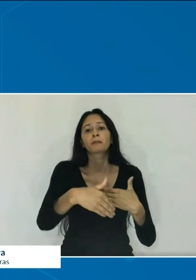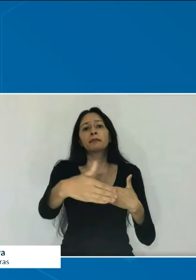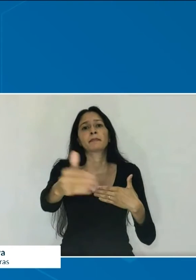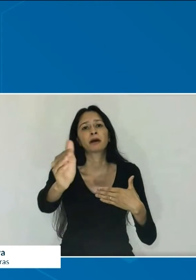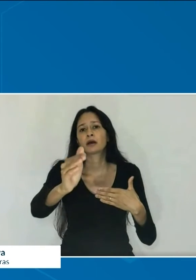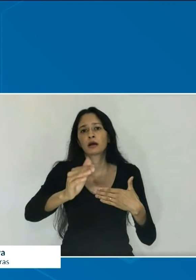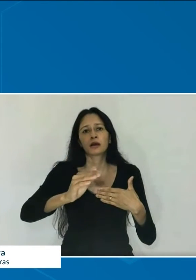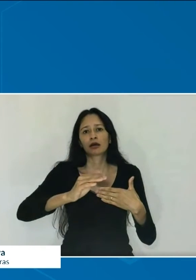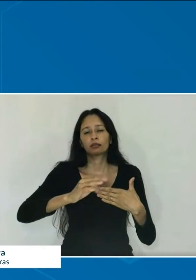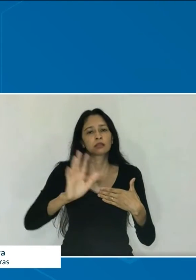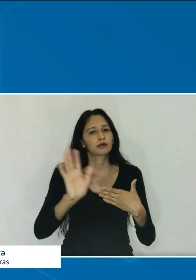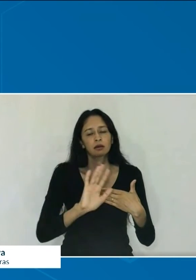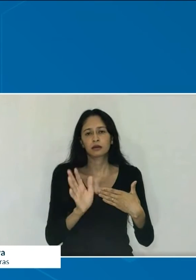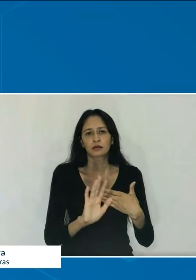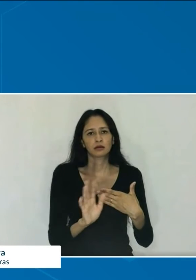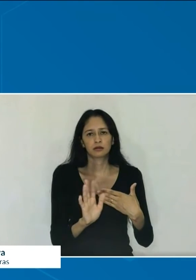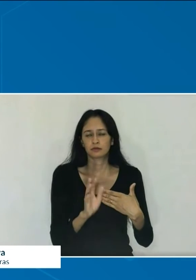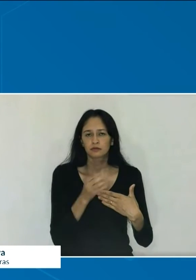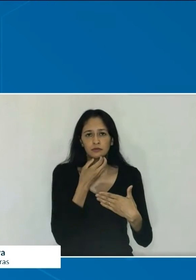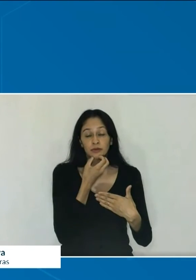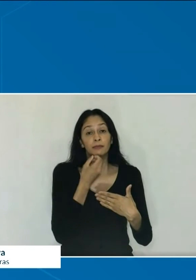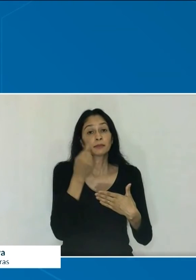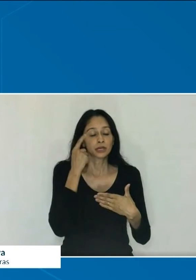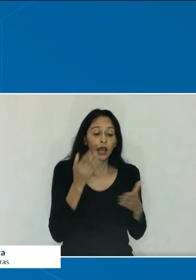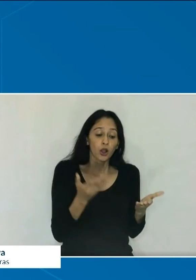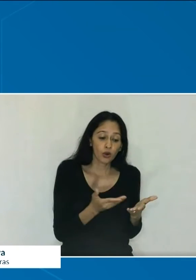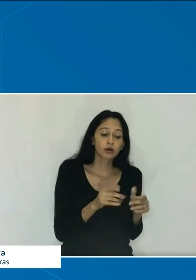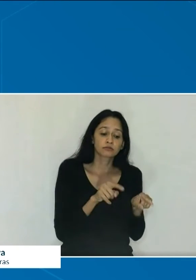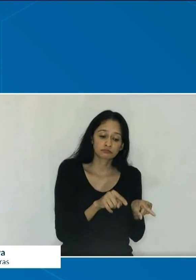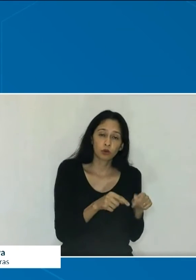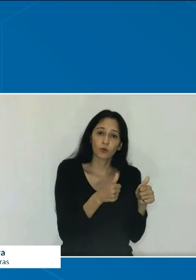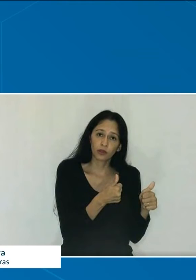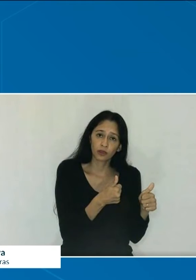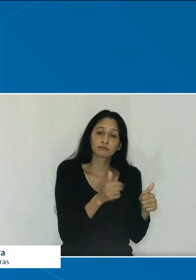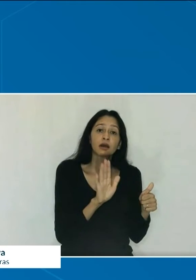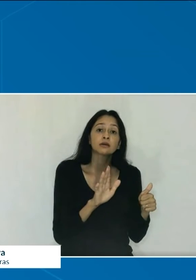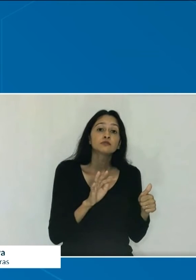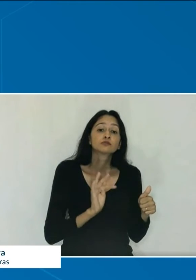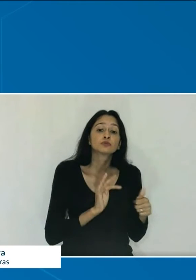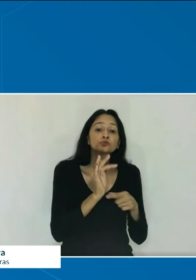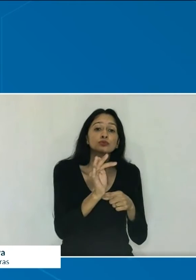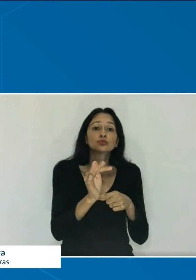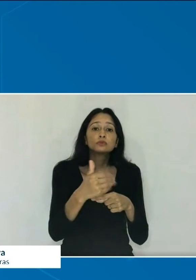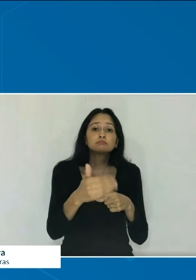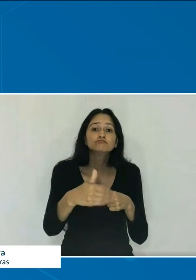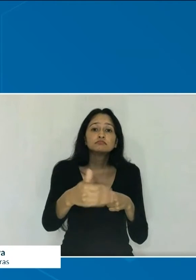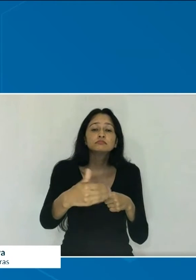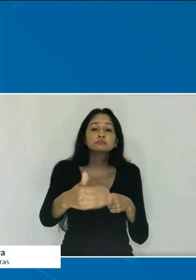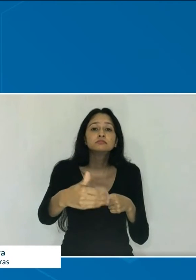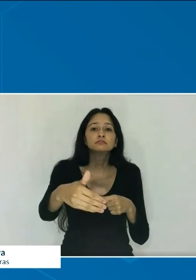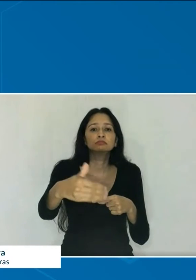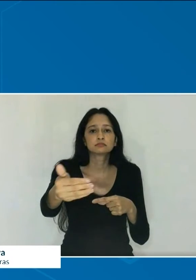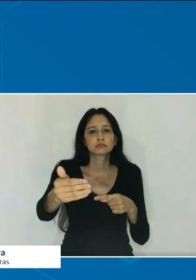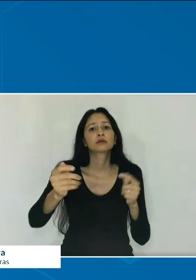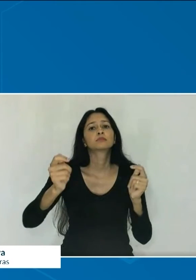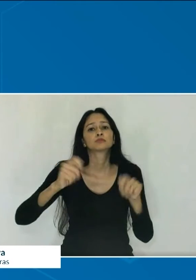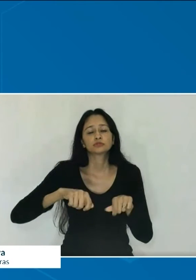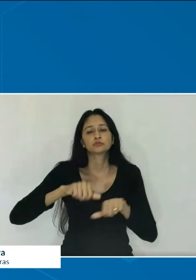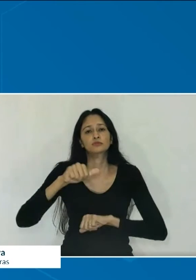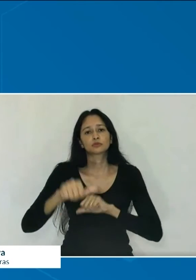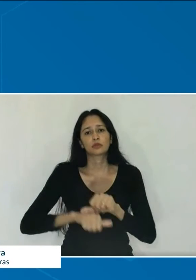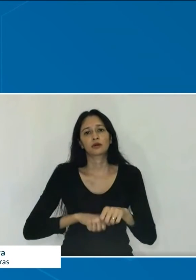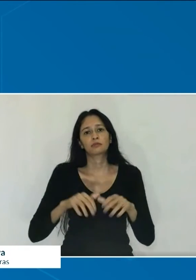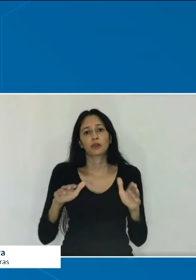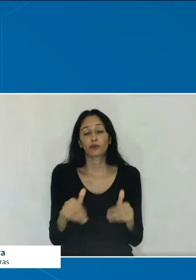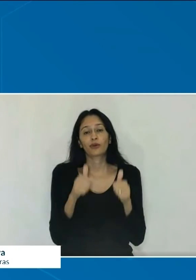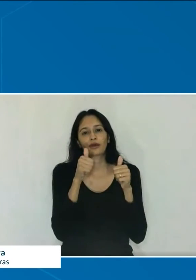todos solucionados. Nós temos que pensar no curto prazo, evidentemente, nós temos que pensar no médio prazo e no longo prazo também.